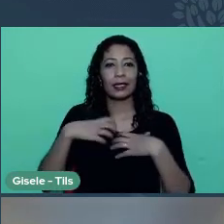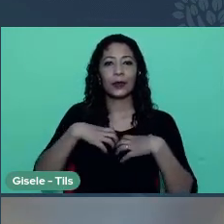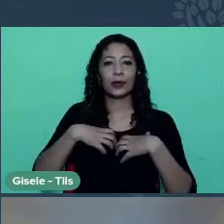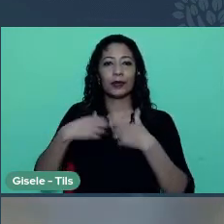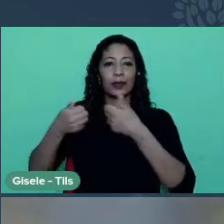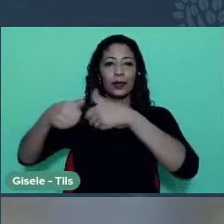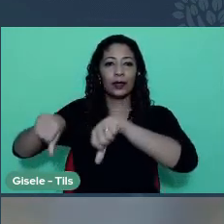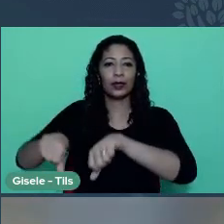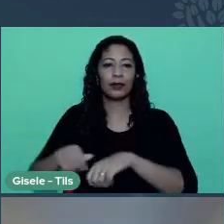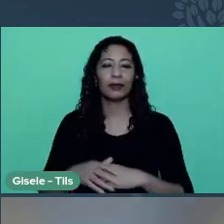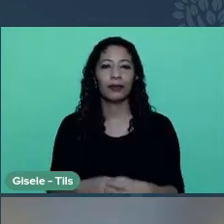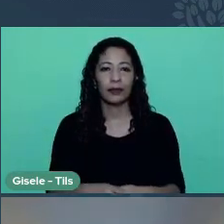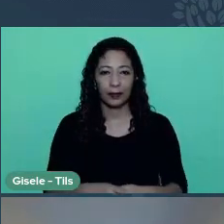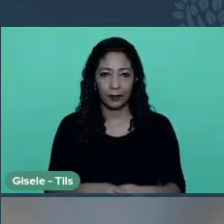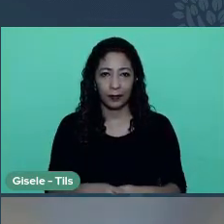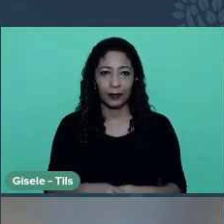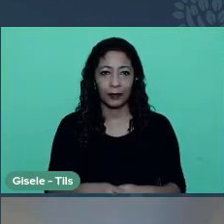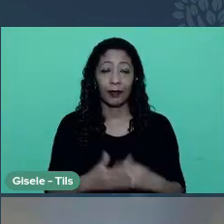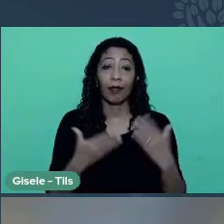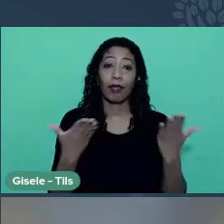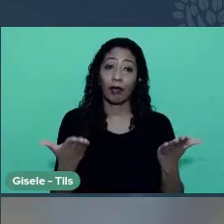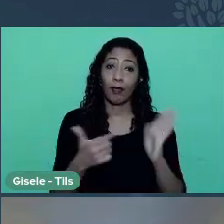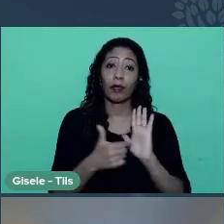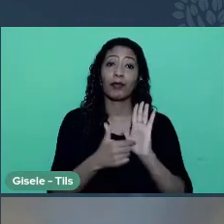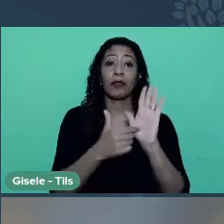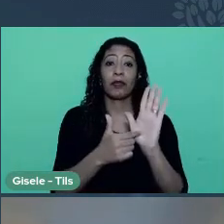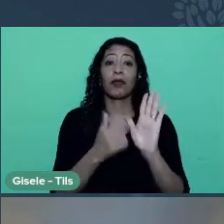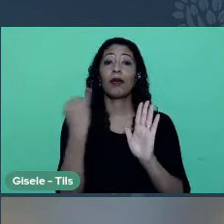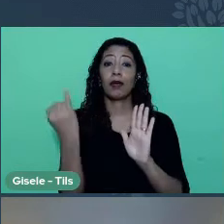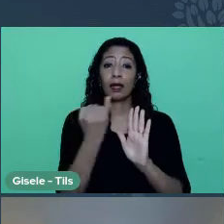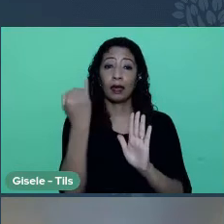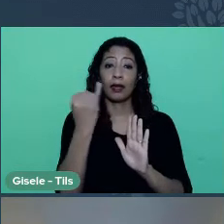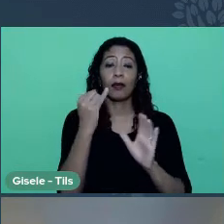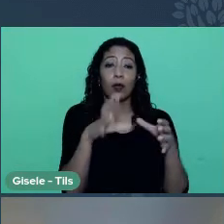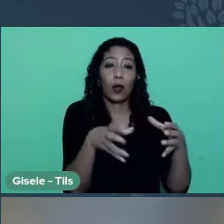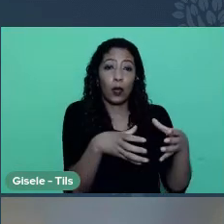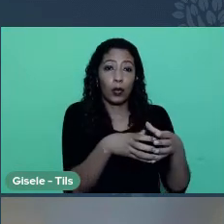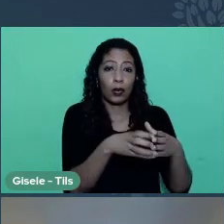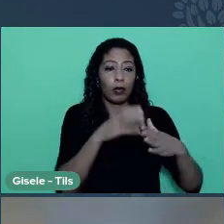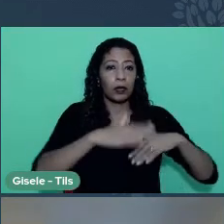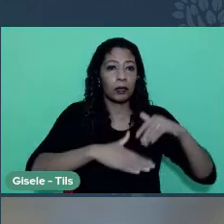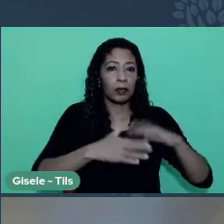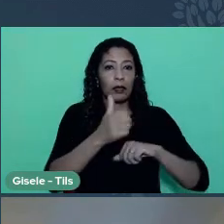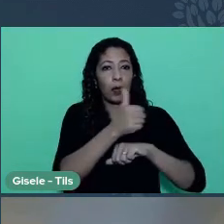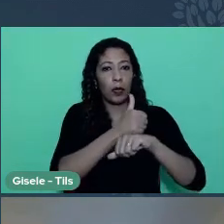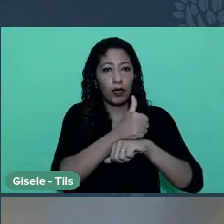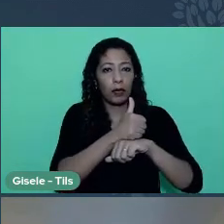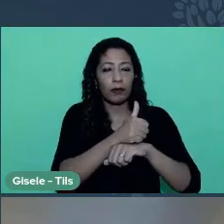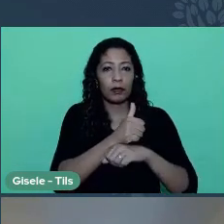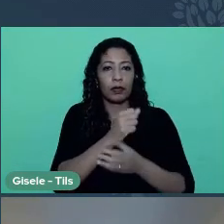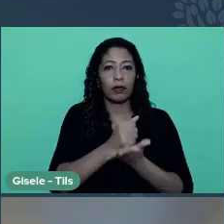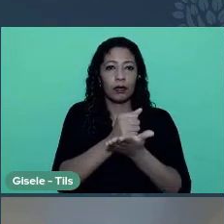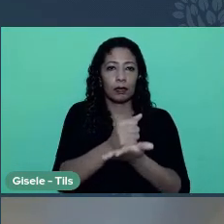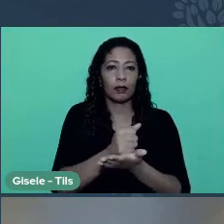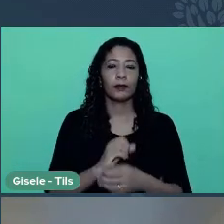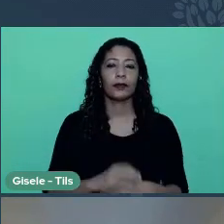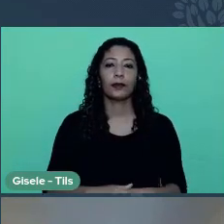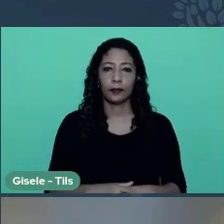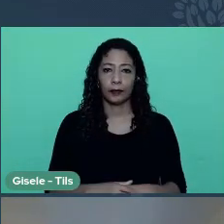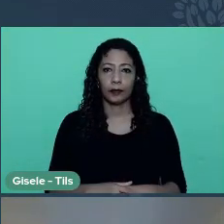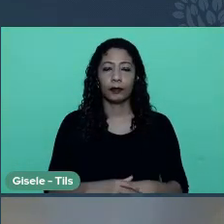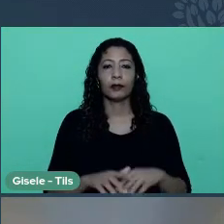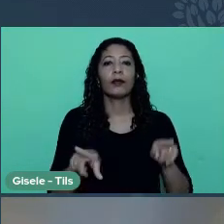mostrando a importância de um trabalho multiprofissional, né? Além disso, a qualidade de